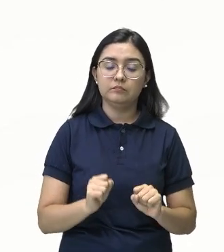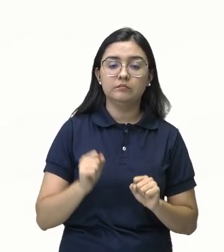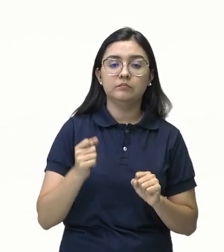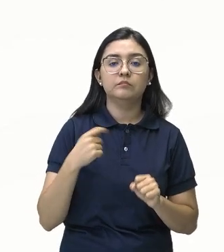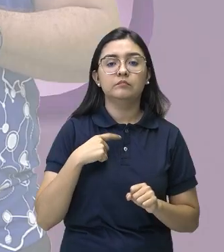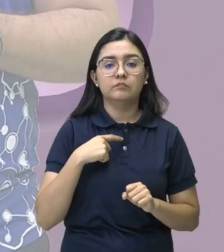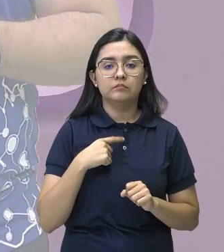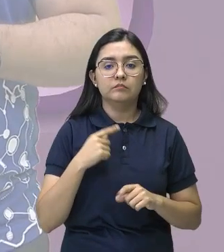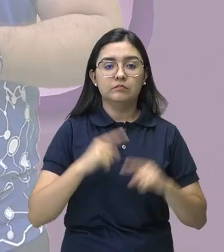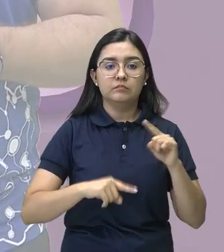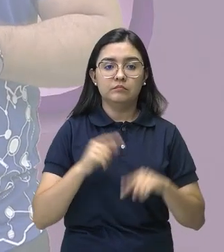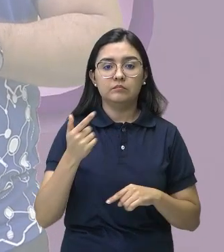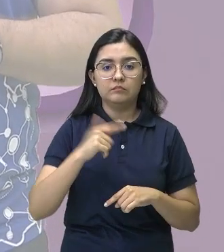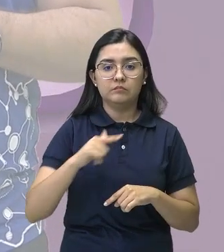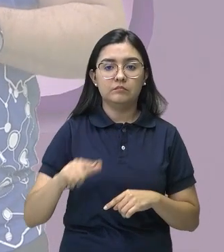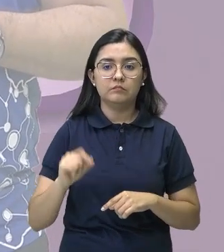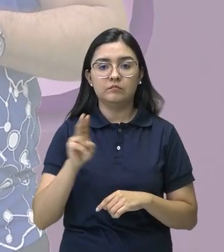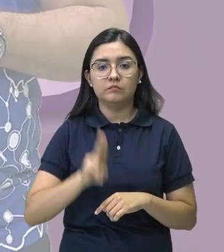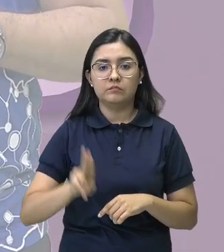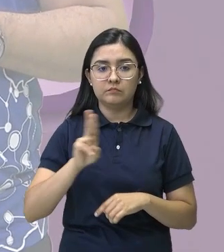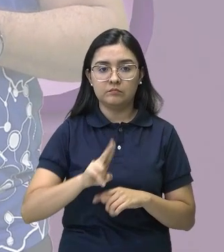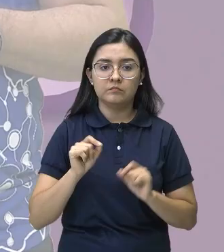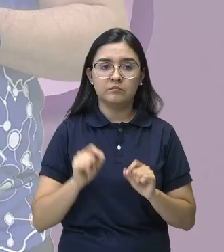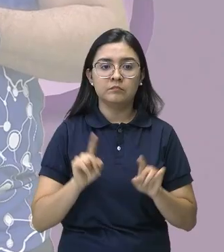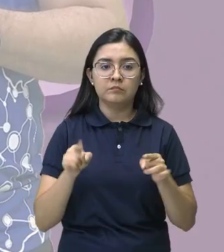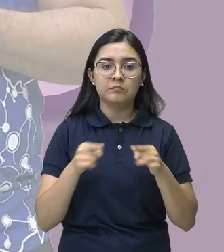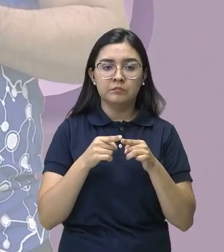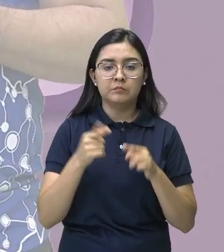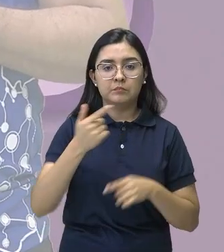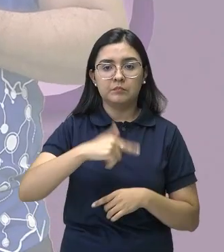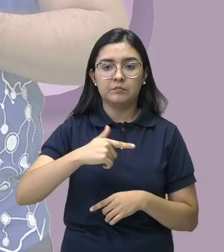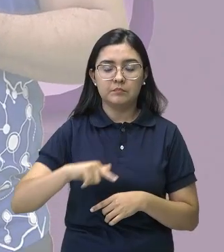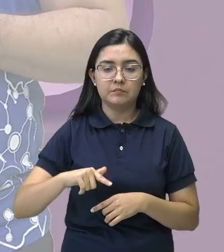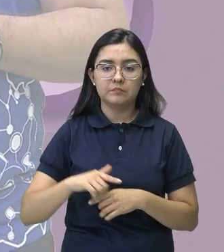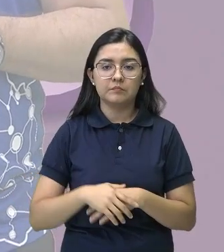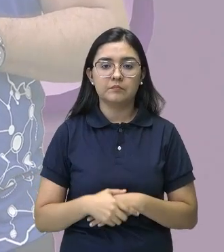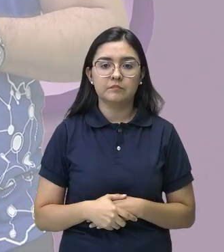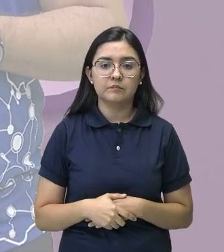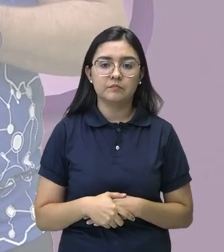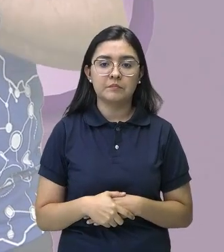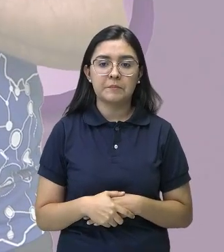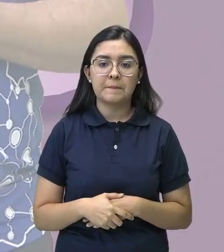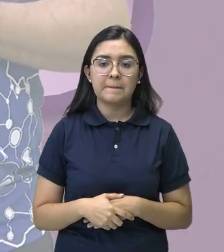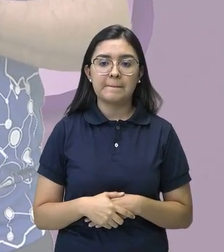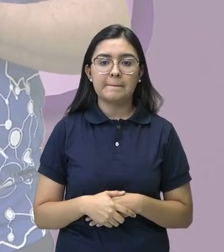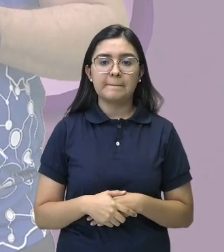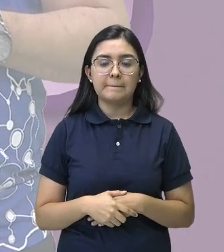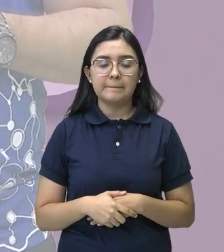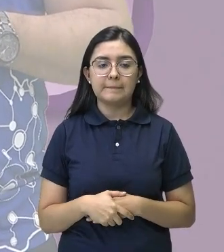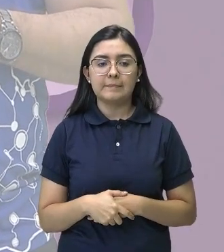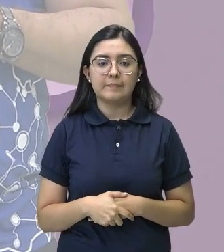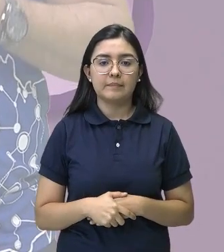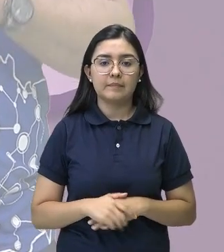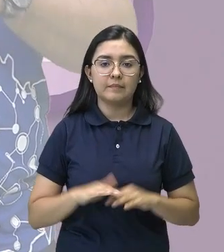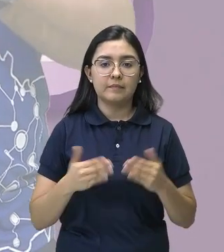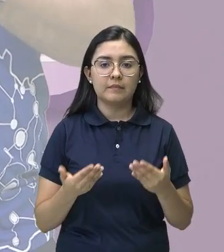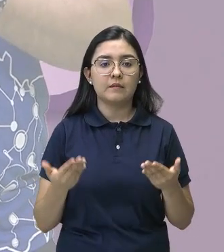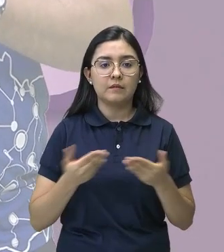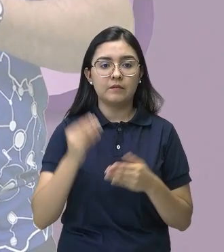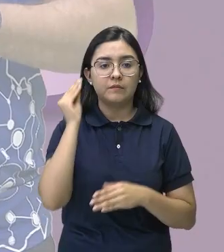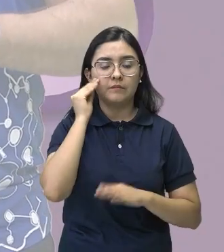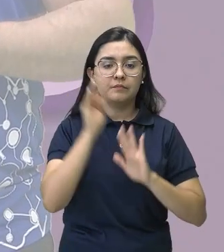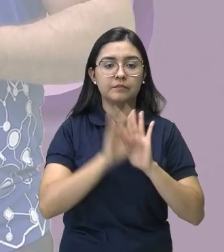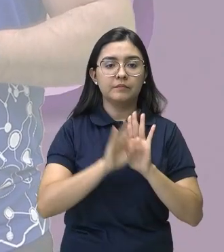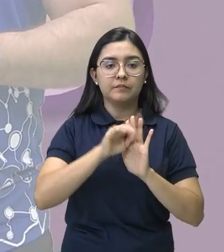os elementos, nós vamos utilizar a nossa combinação com repetição, ok? Então, vamos aí ao nosso